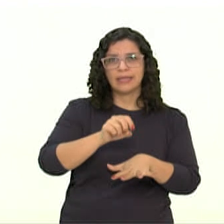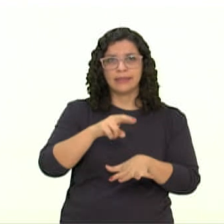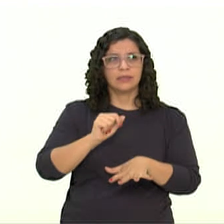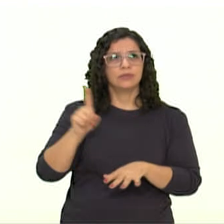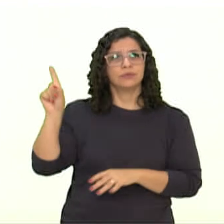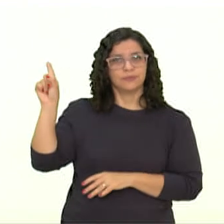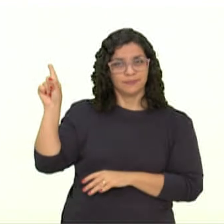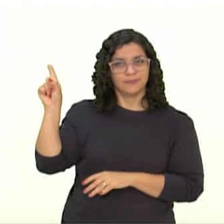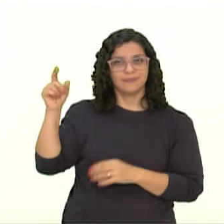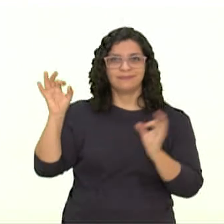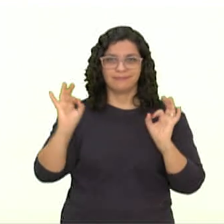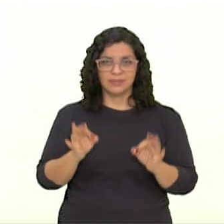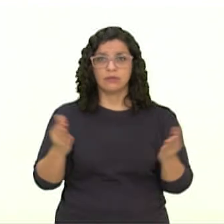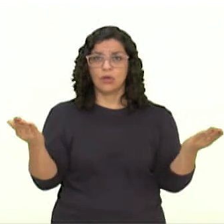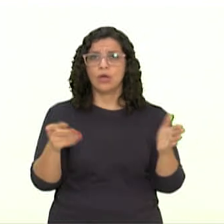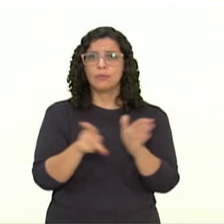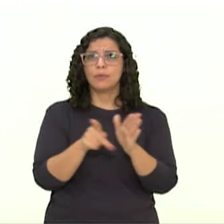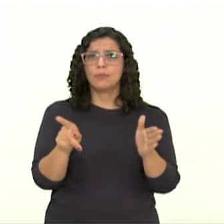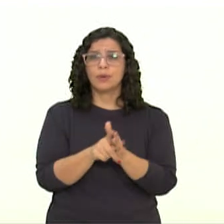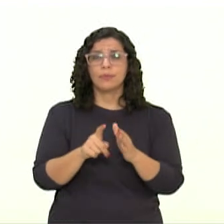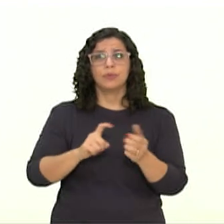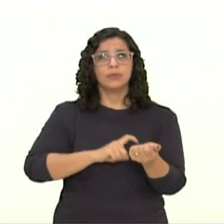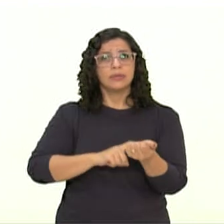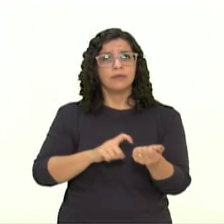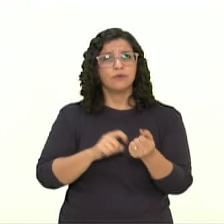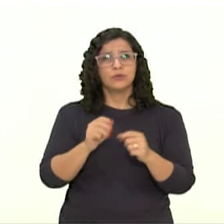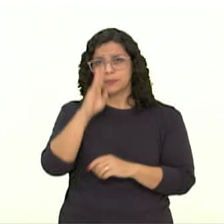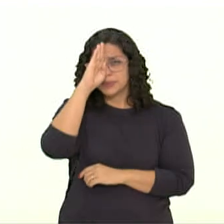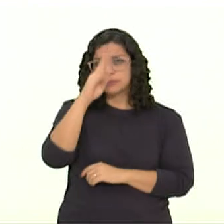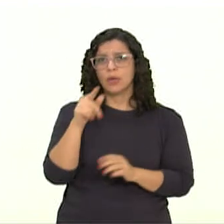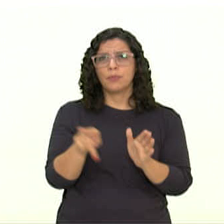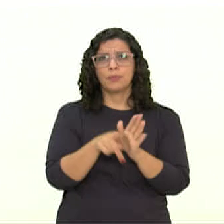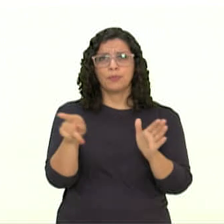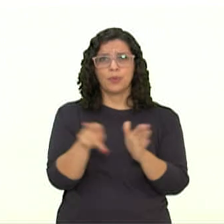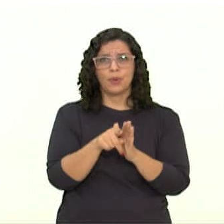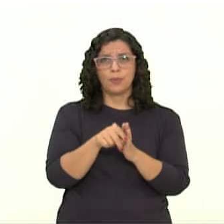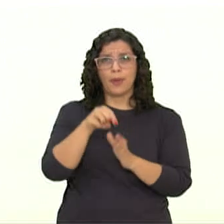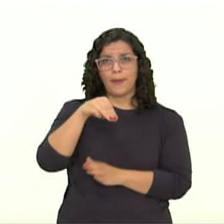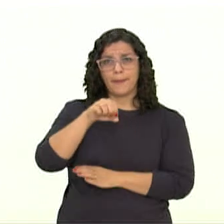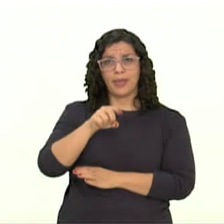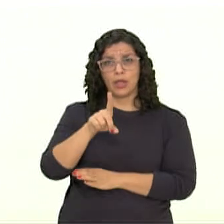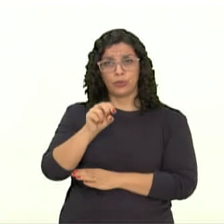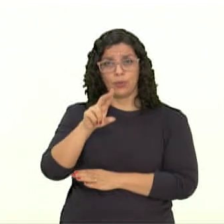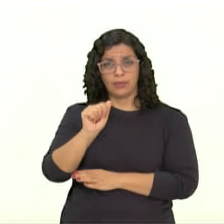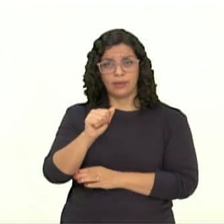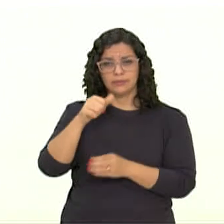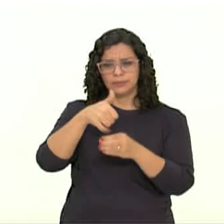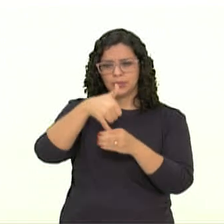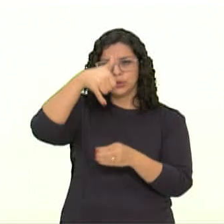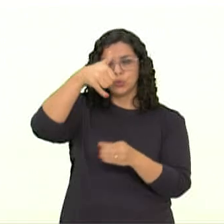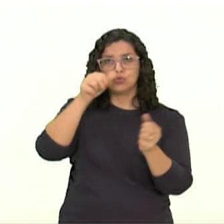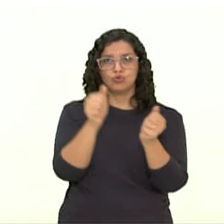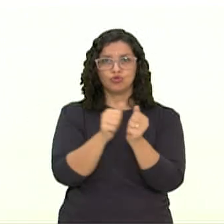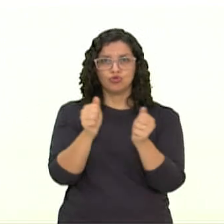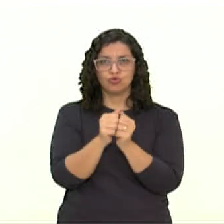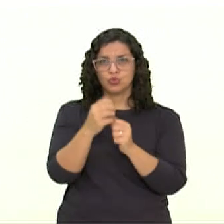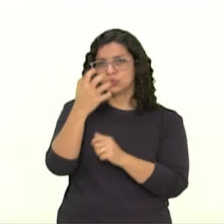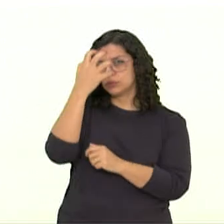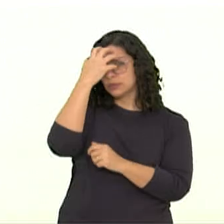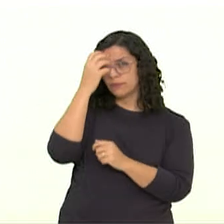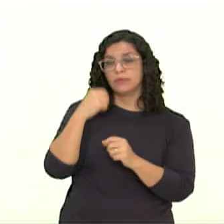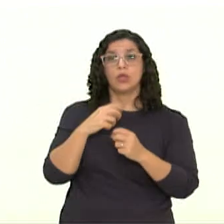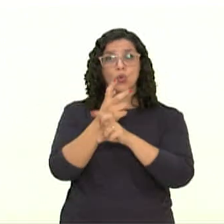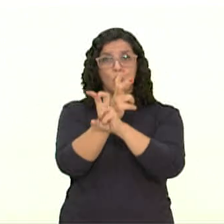o neurônio. Beleza. O sistema nervoso central, a medula espinal ou espinhal e o encéfalo são protegidos por